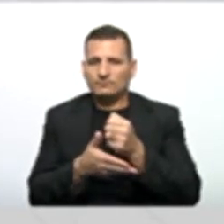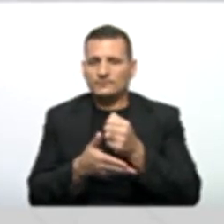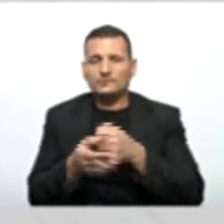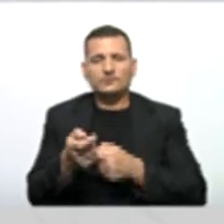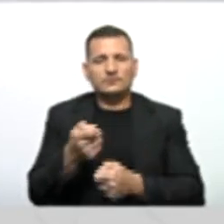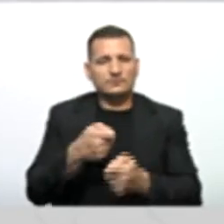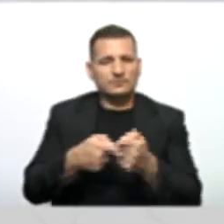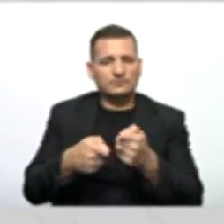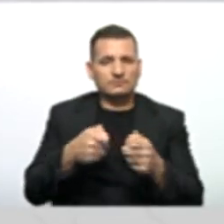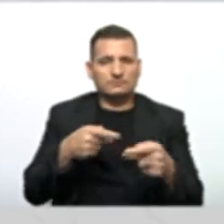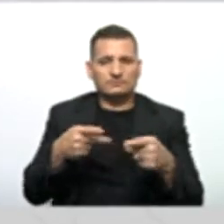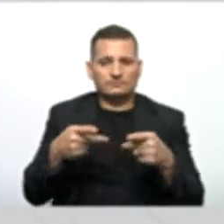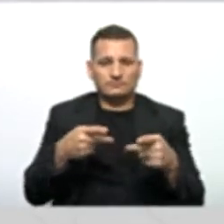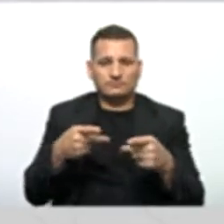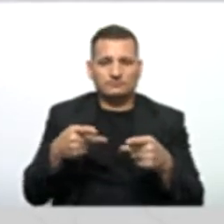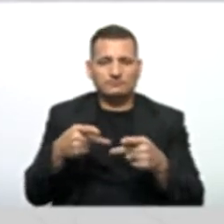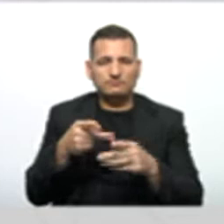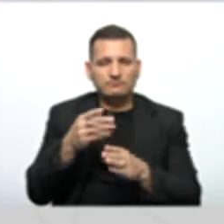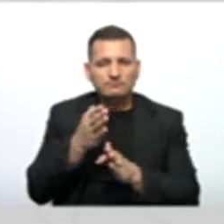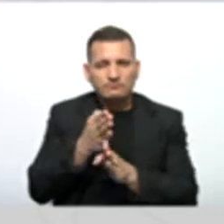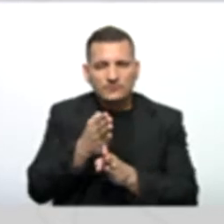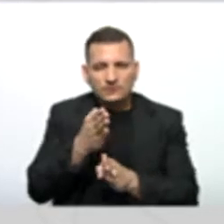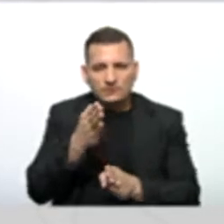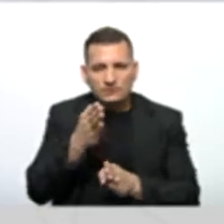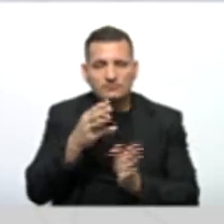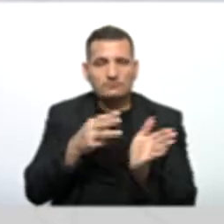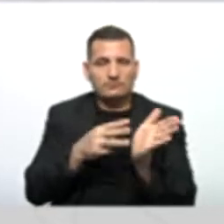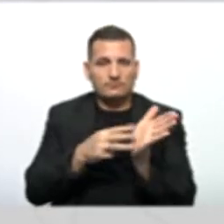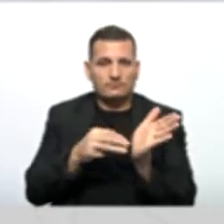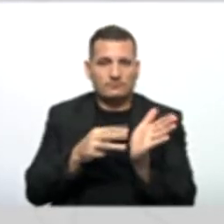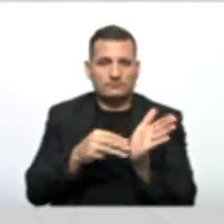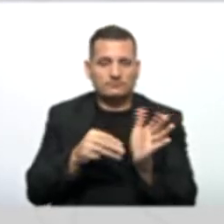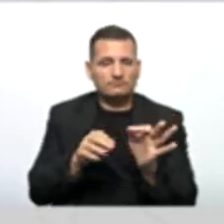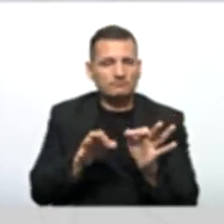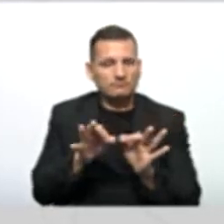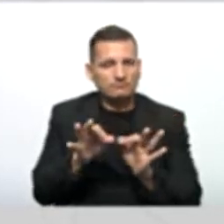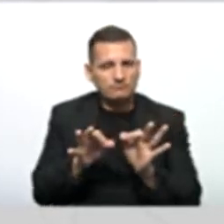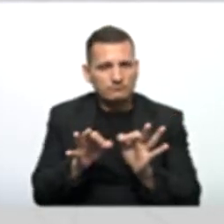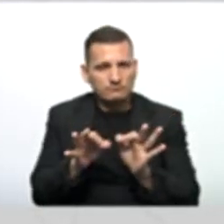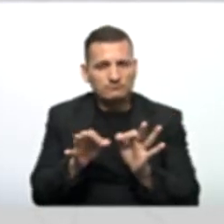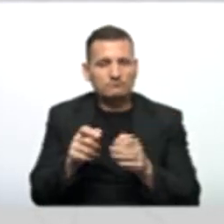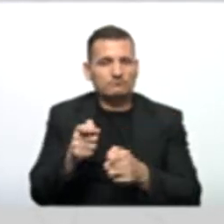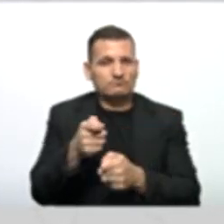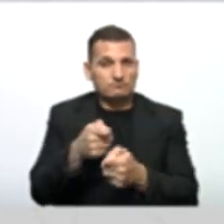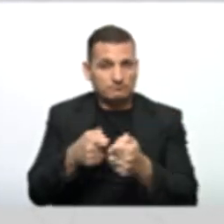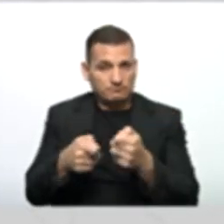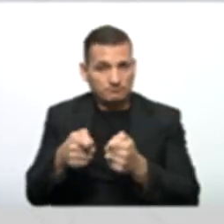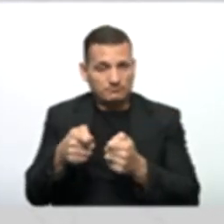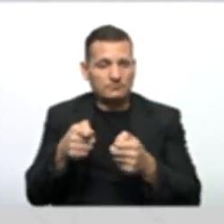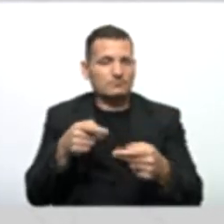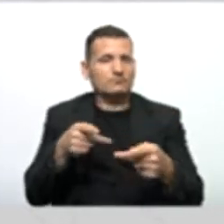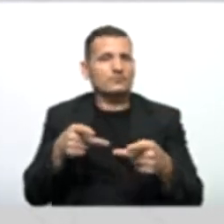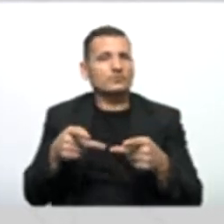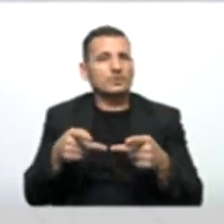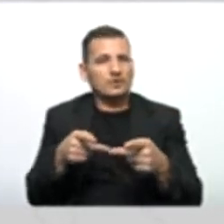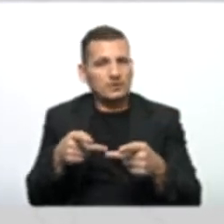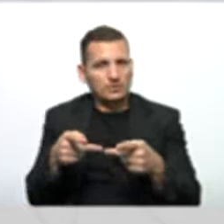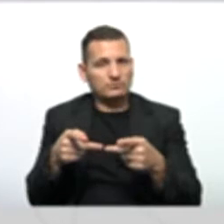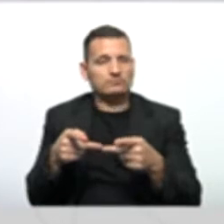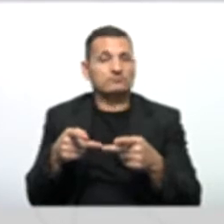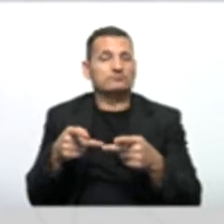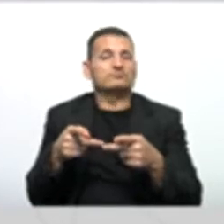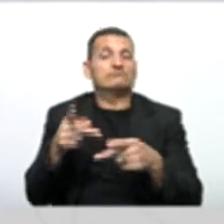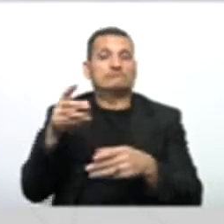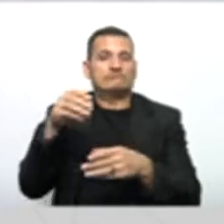projetos. Identificar métodos e técnicas de elaboração e gestão de projetos aplicáveis às